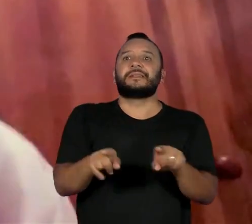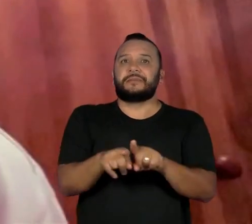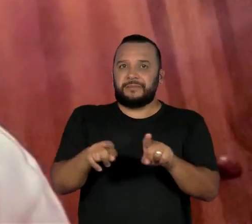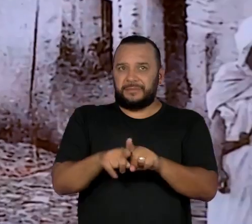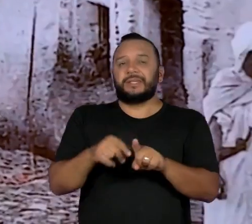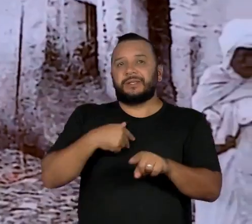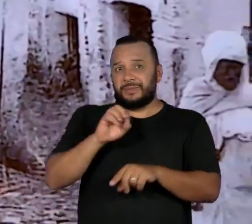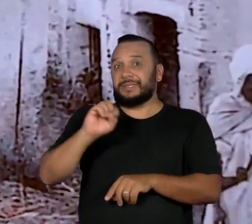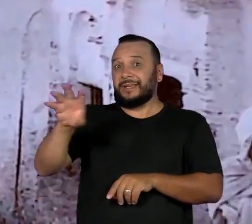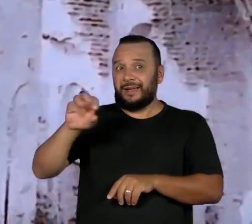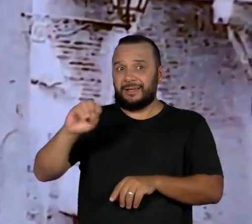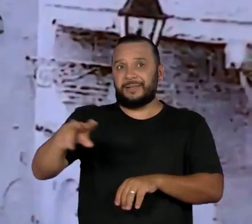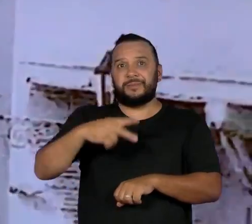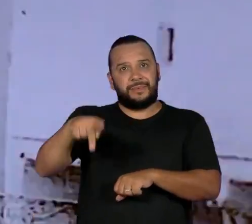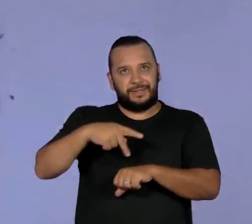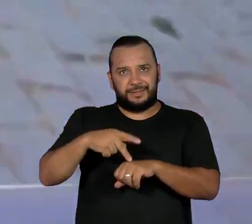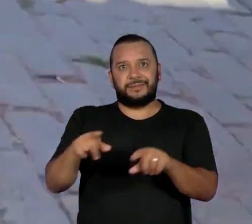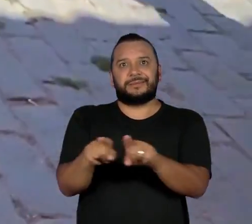deixasse eu sair também.